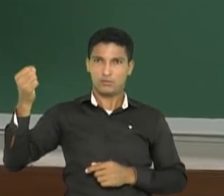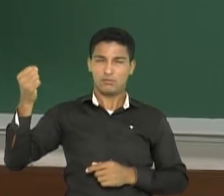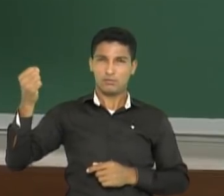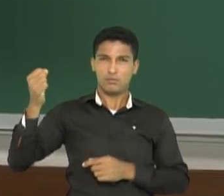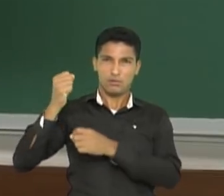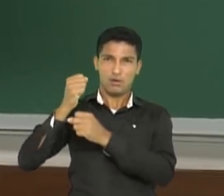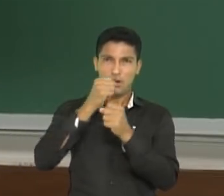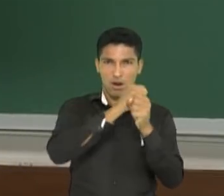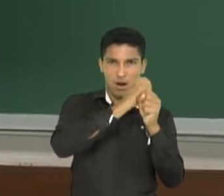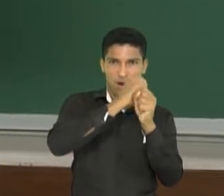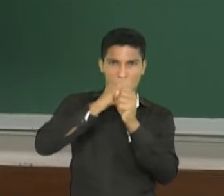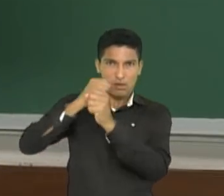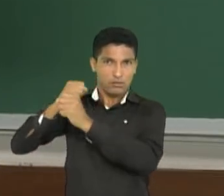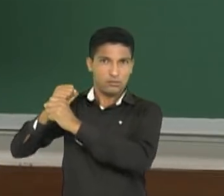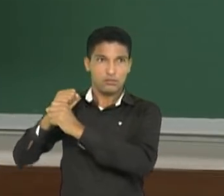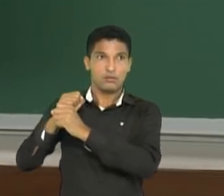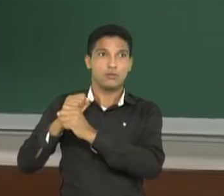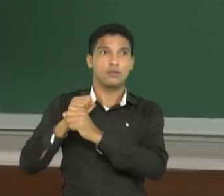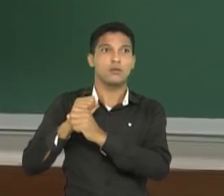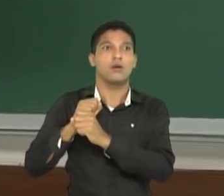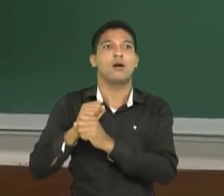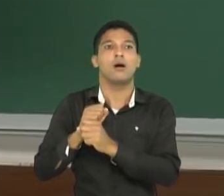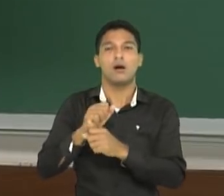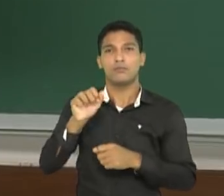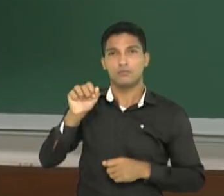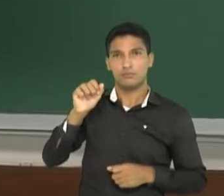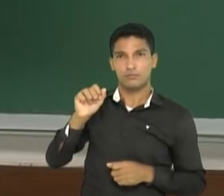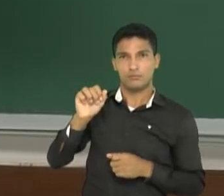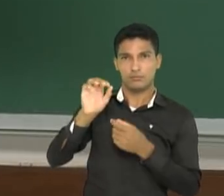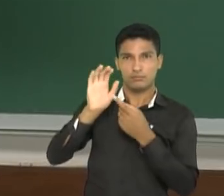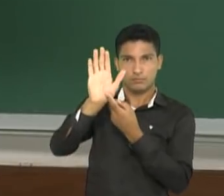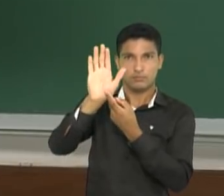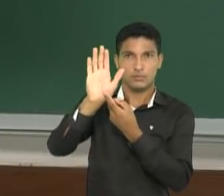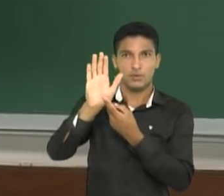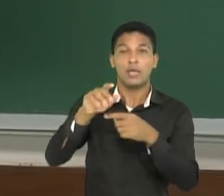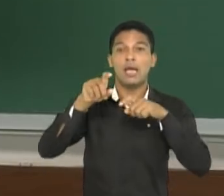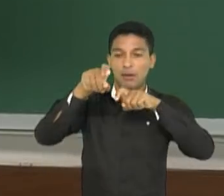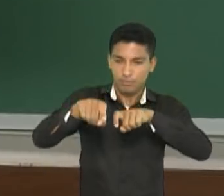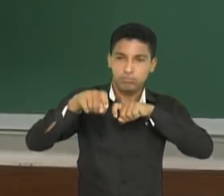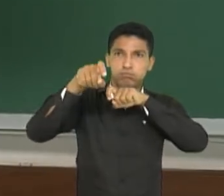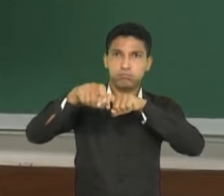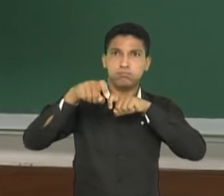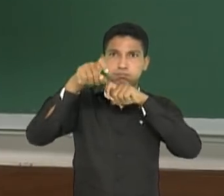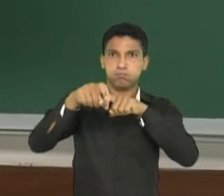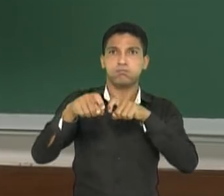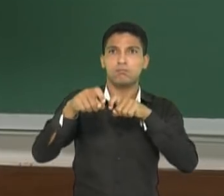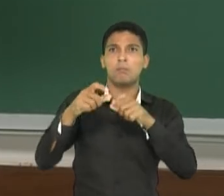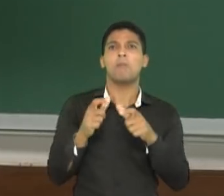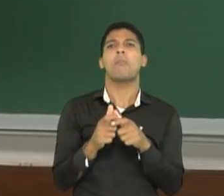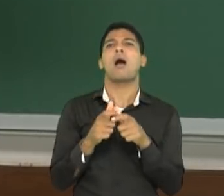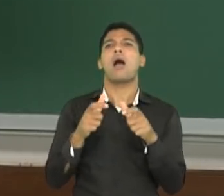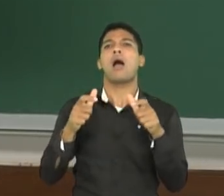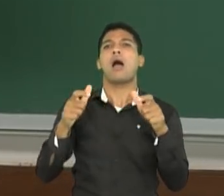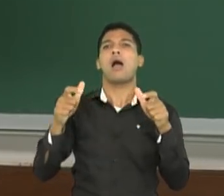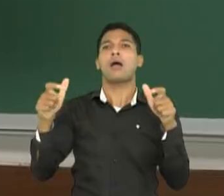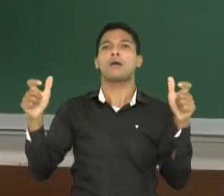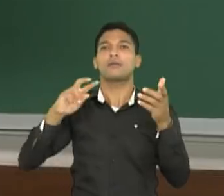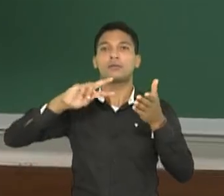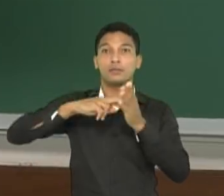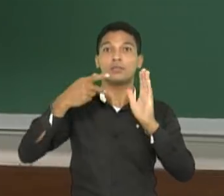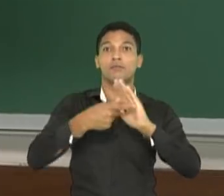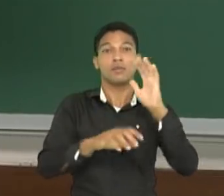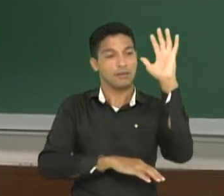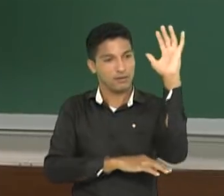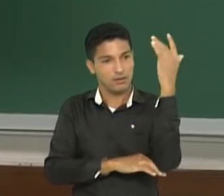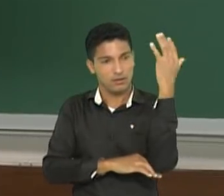ter o aumento da produção agrícola, é onde eu vou ter a maior quantidade de desmatamento,